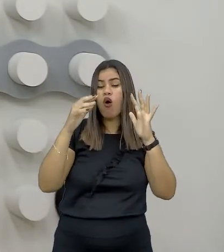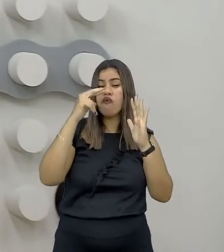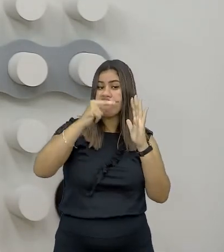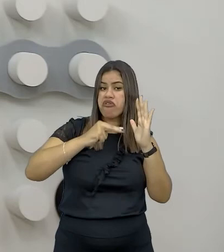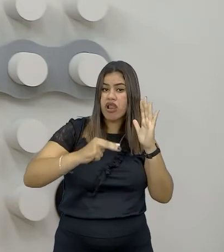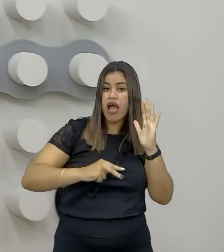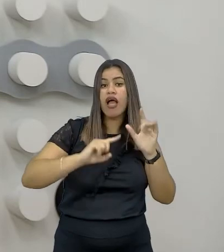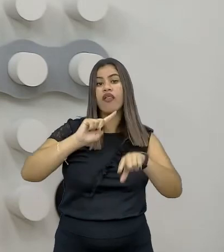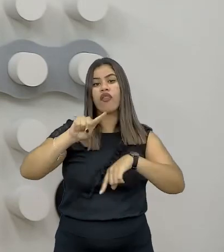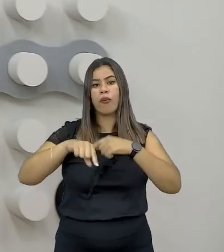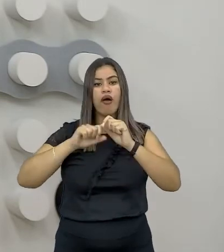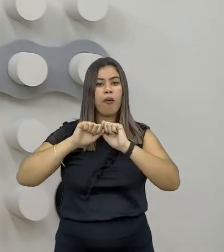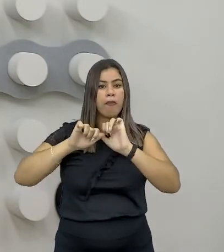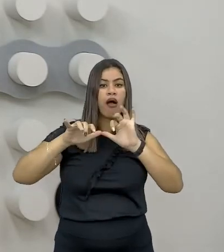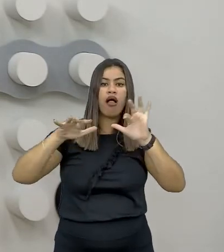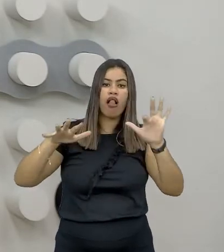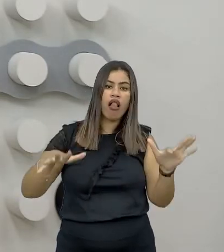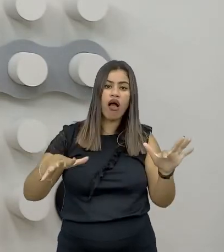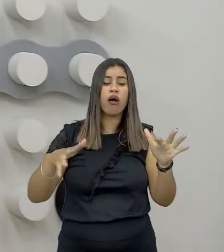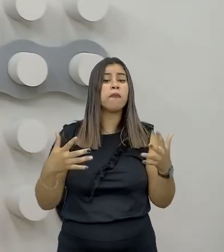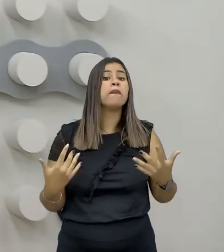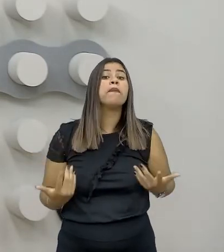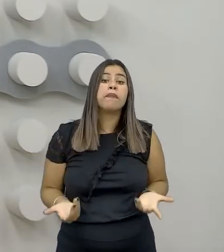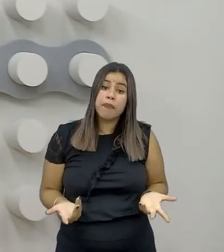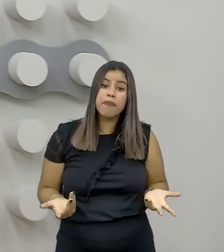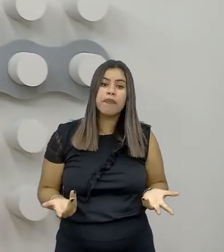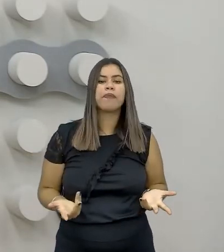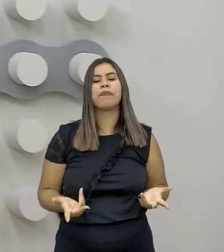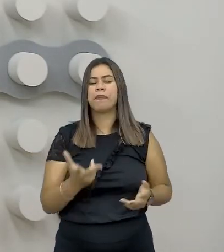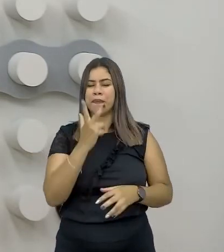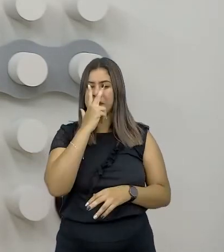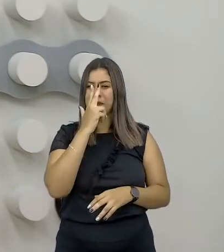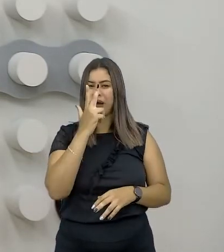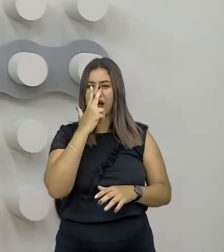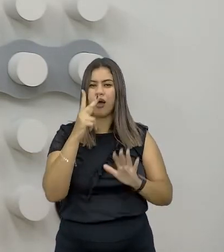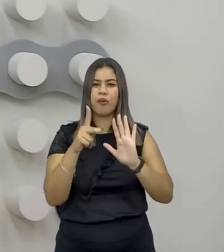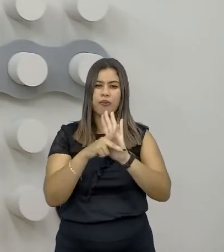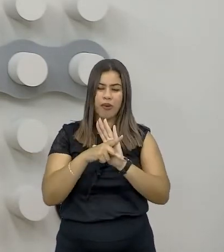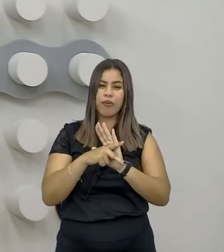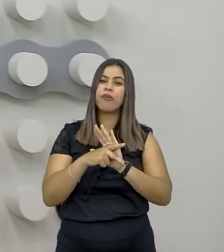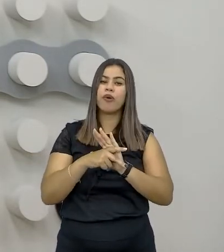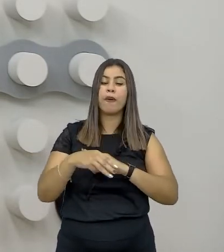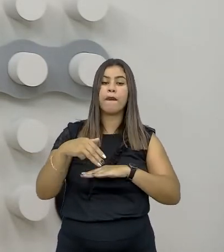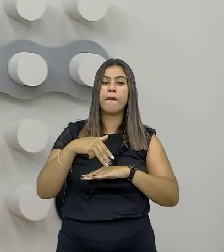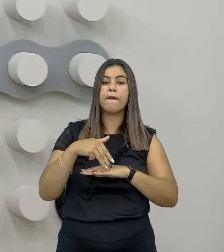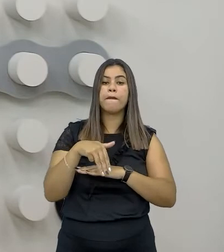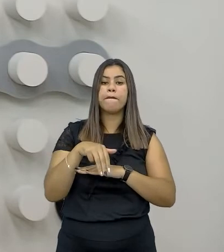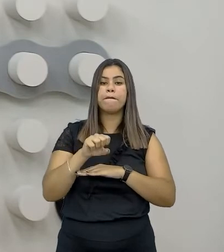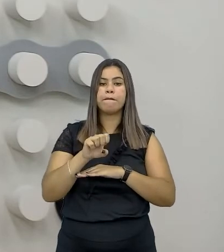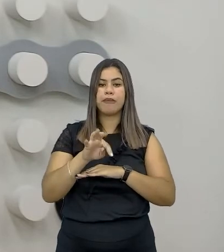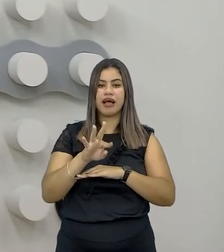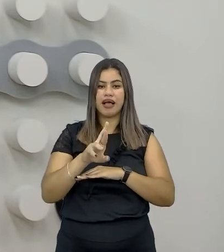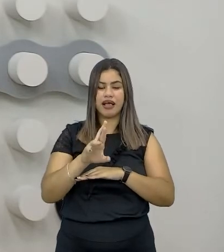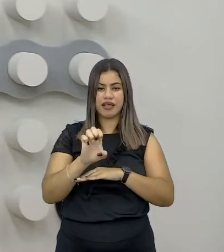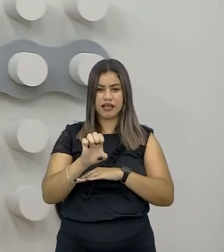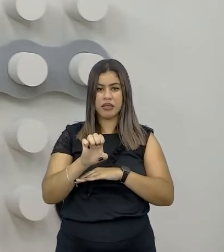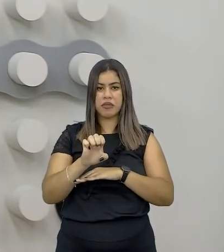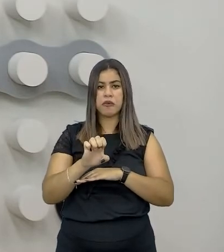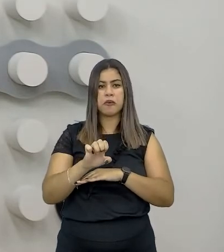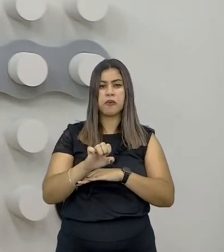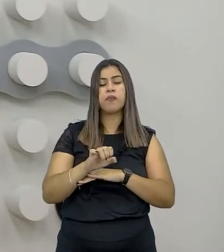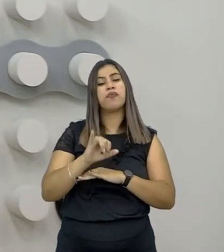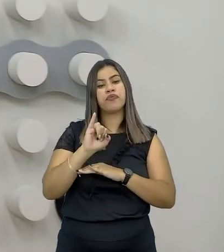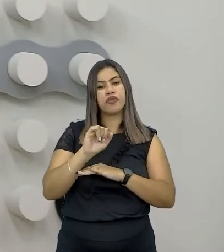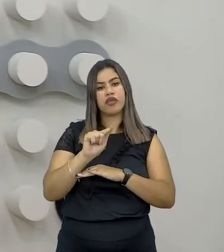disso teve repercussão ou não? Parece que esse é o caso daí do Mestre Ignorante, que foi escrito pelo Jacques Rancière. Não é um